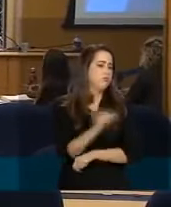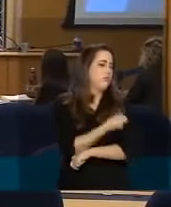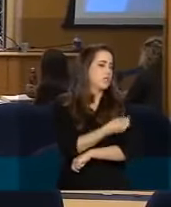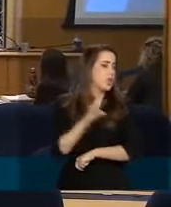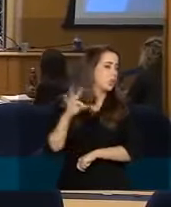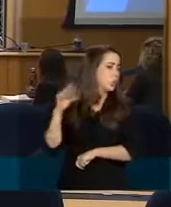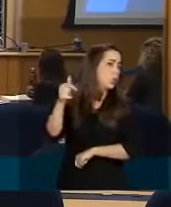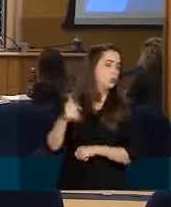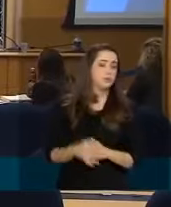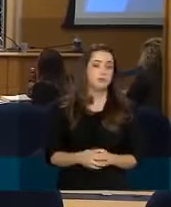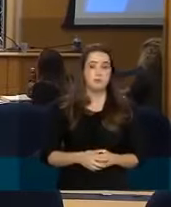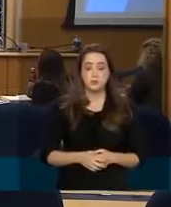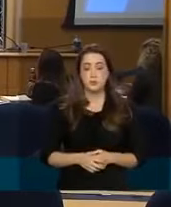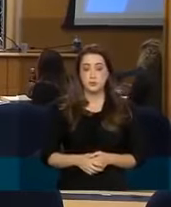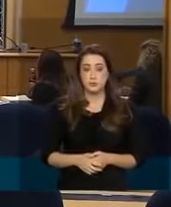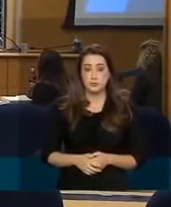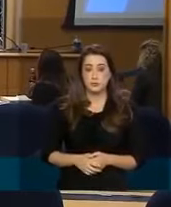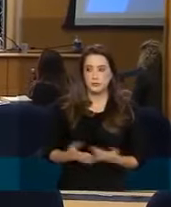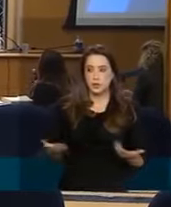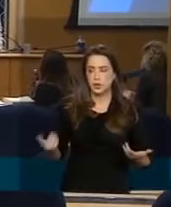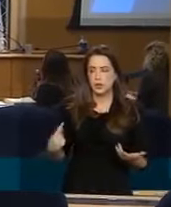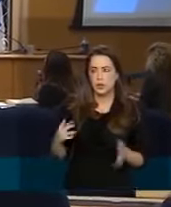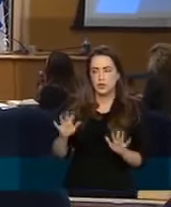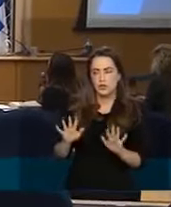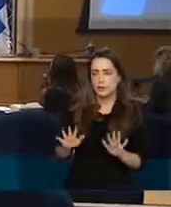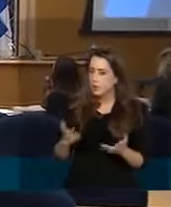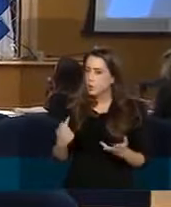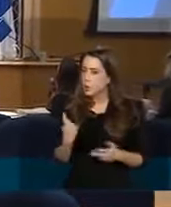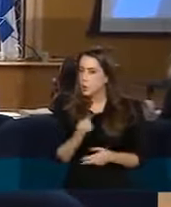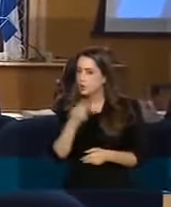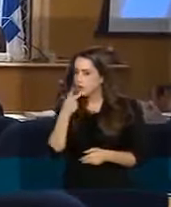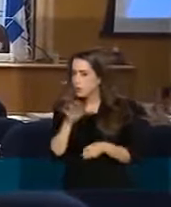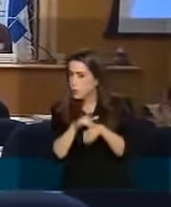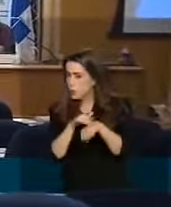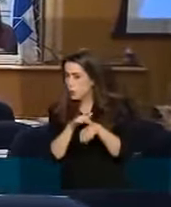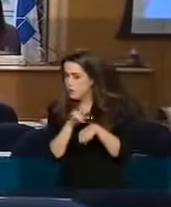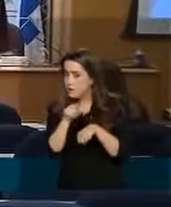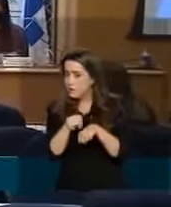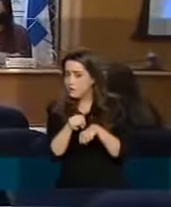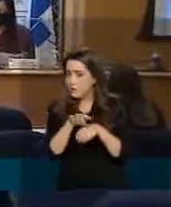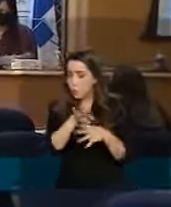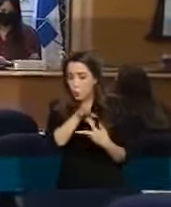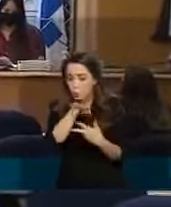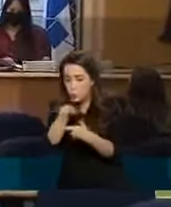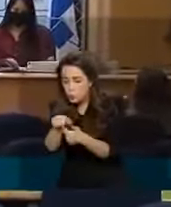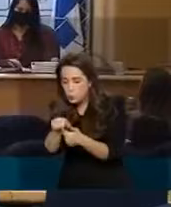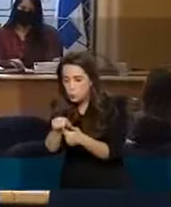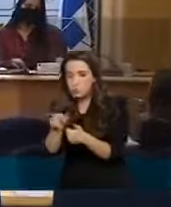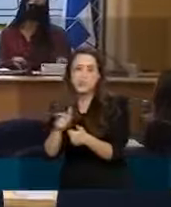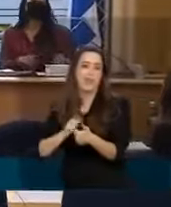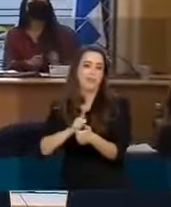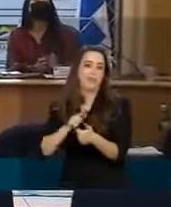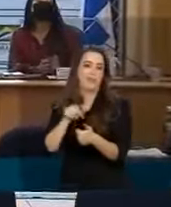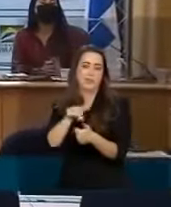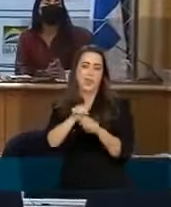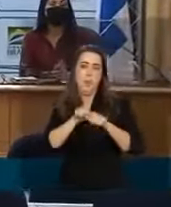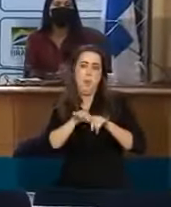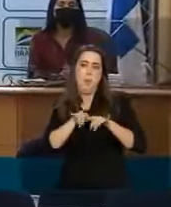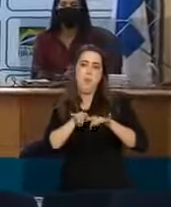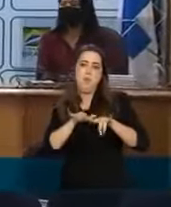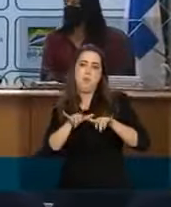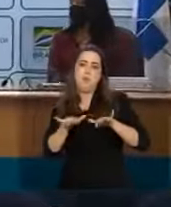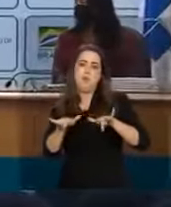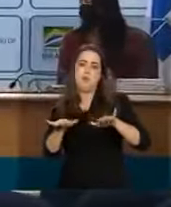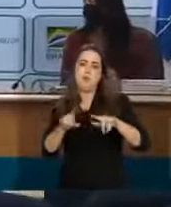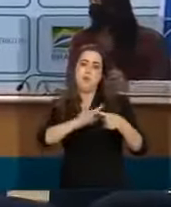Veja bem, nós estamos falando de uma doença que afetou o mundo inteiro, né? O